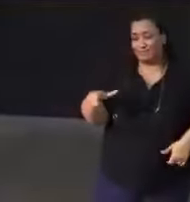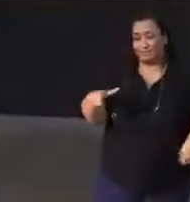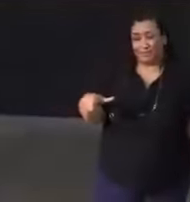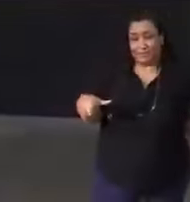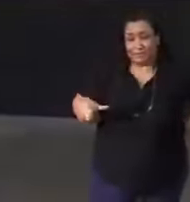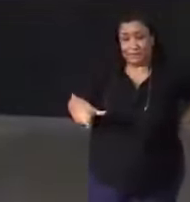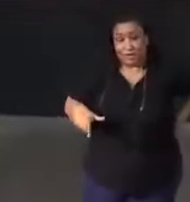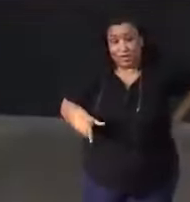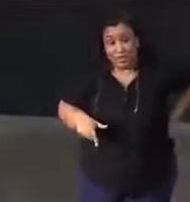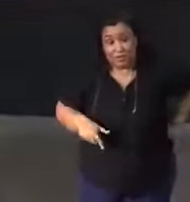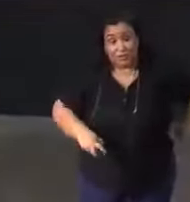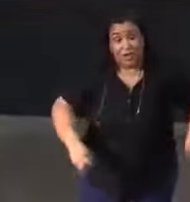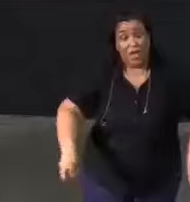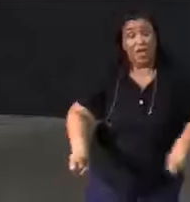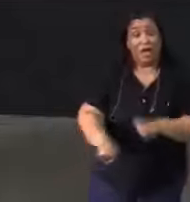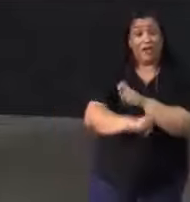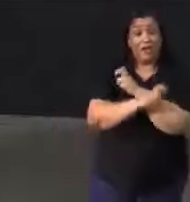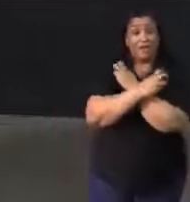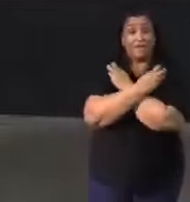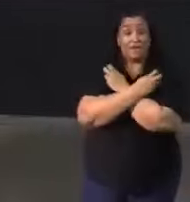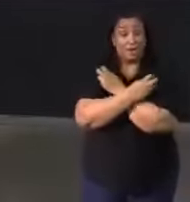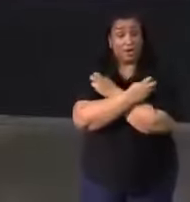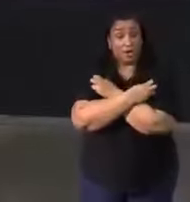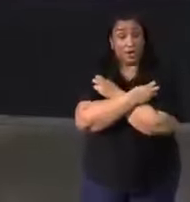Quando o faraó chama José,